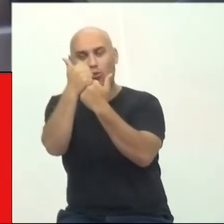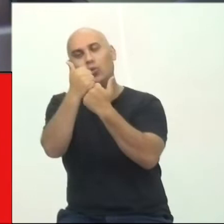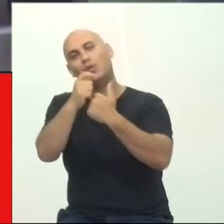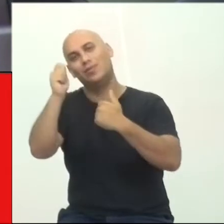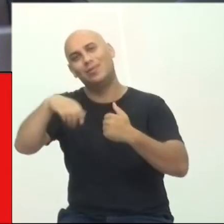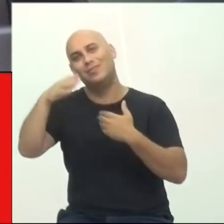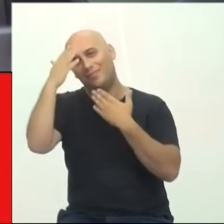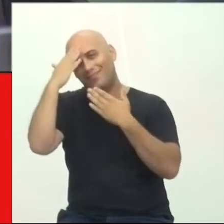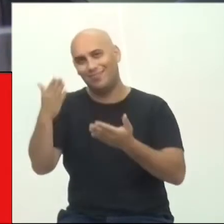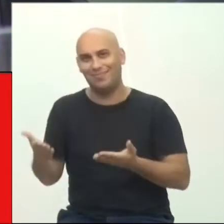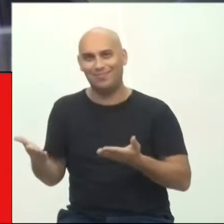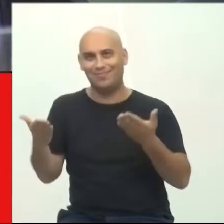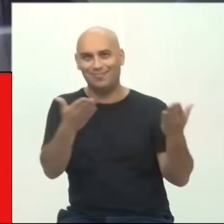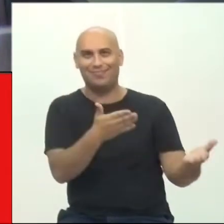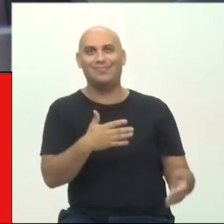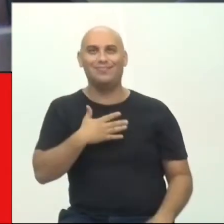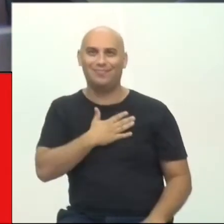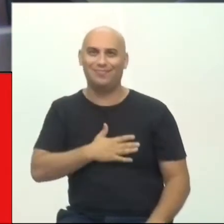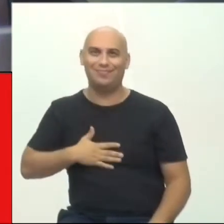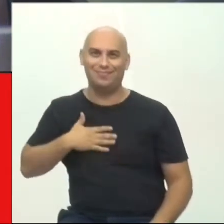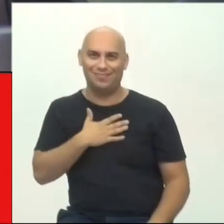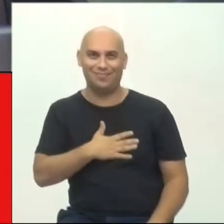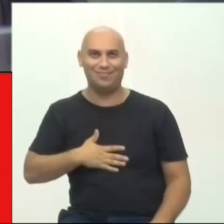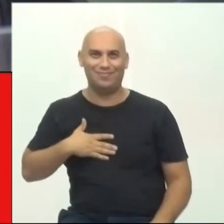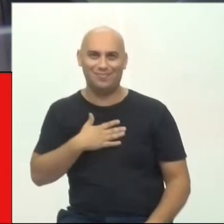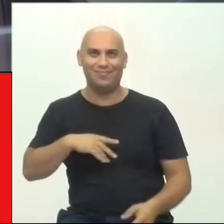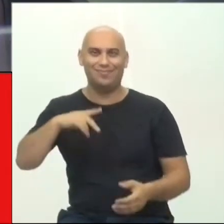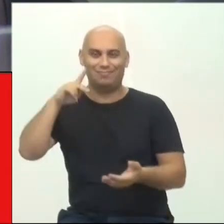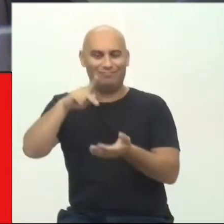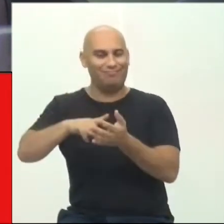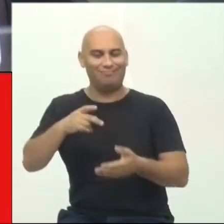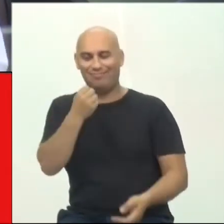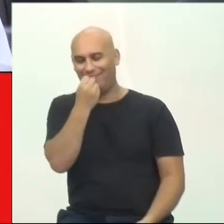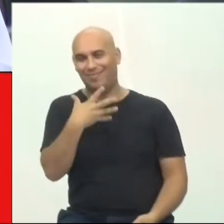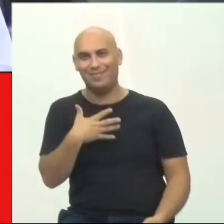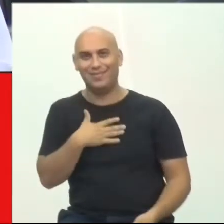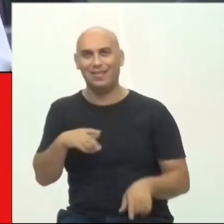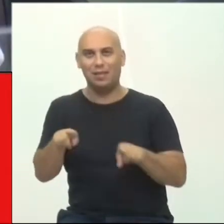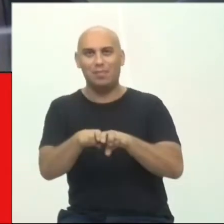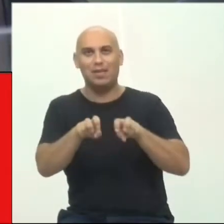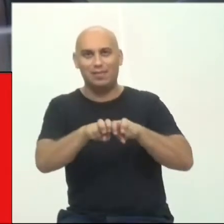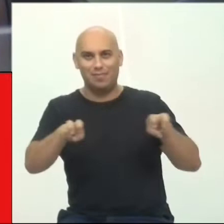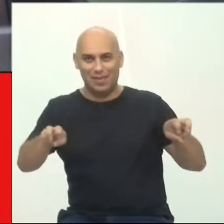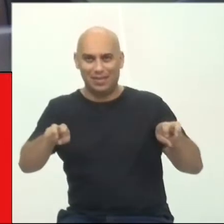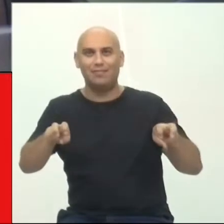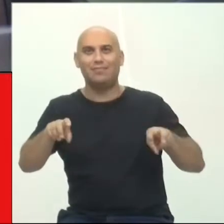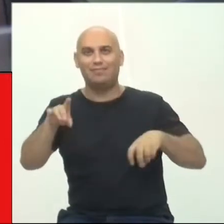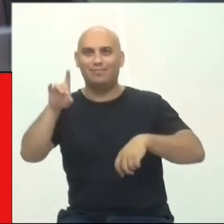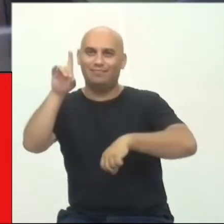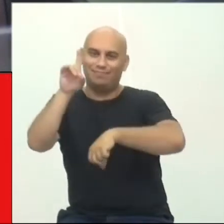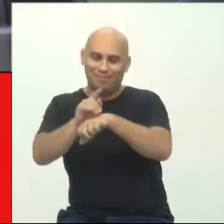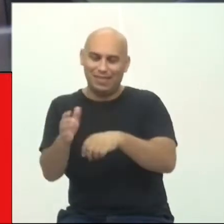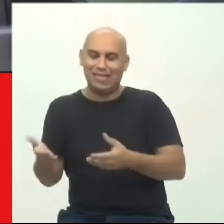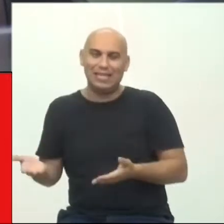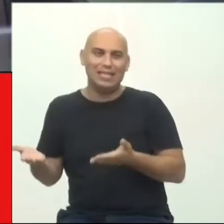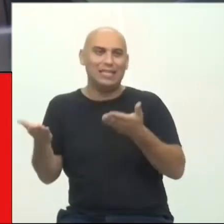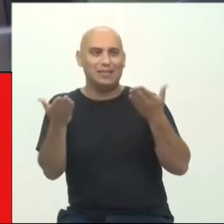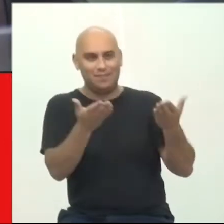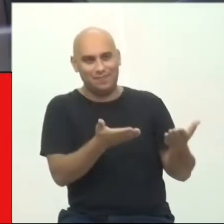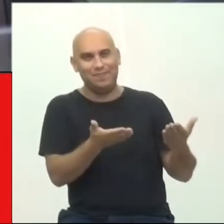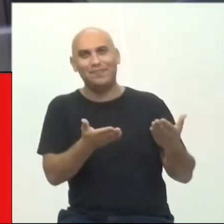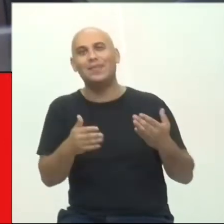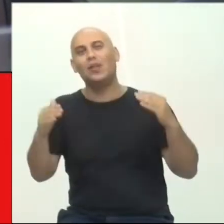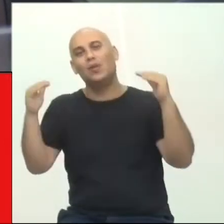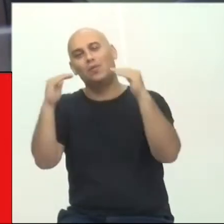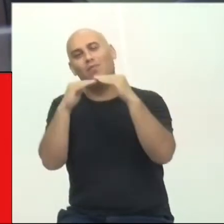obrigado, espero que a recíproca aqui tenha sido verdadeira, e acredito muito na mesa diretora que tenha feito uma recepção à altura. Mas